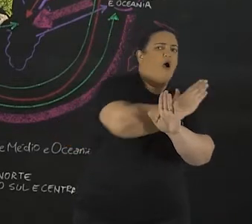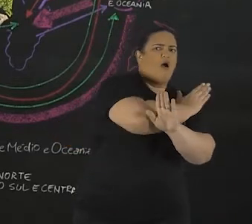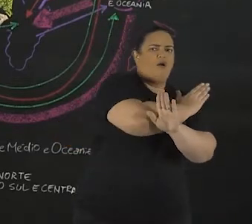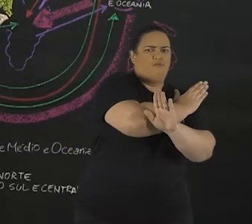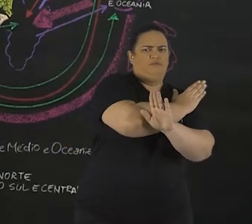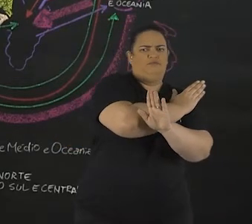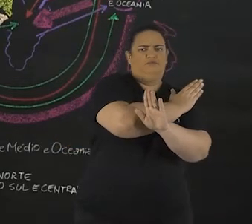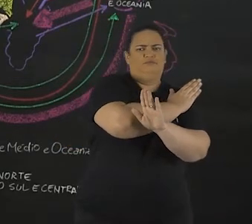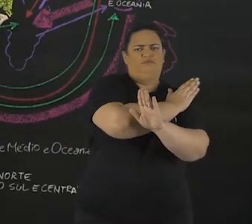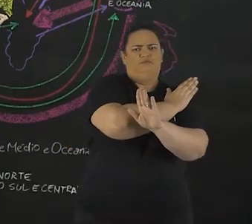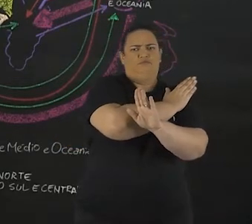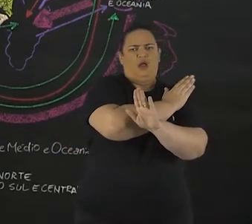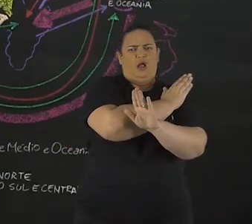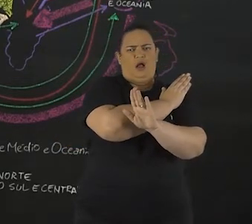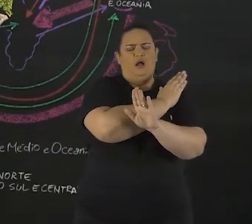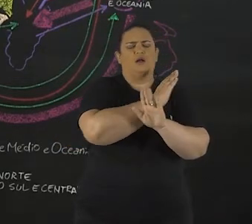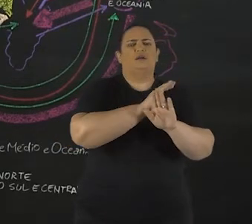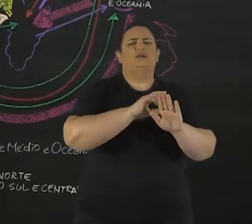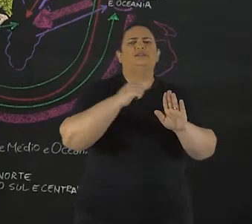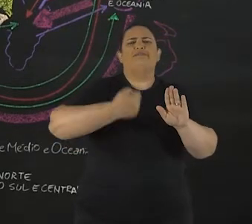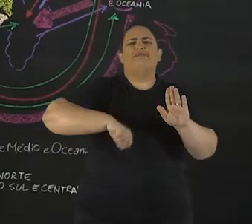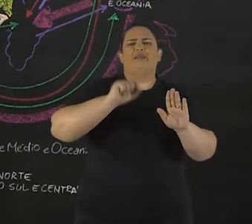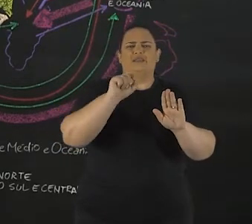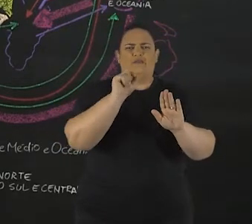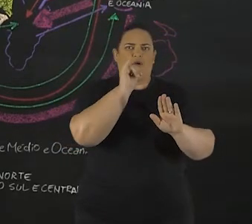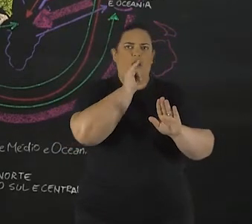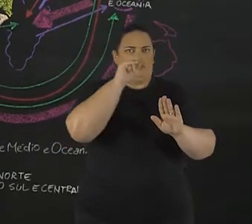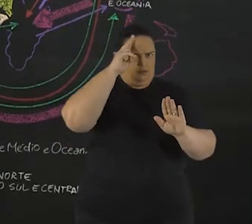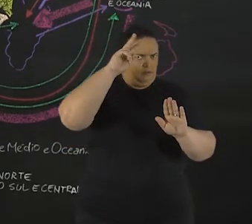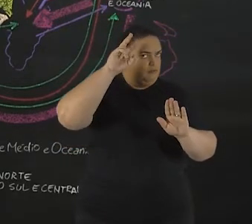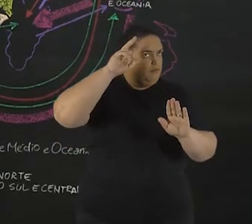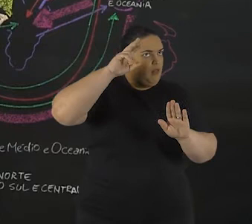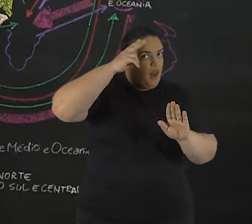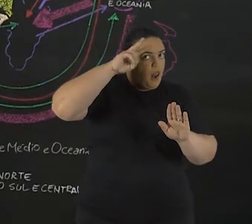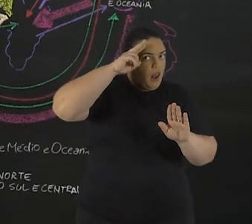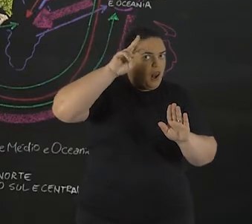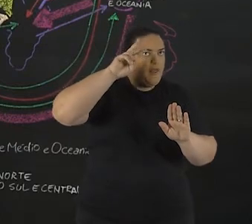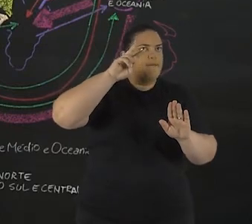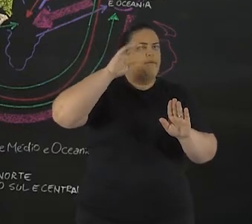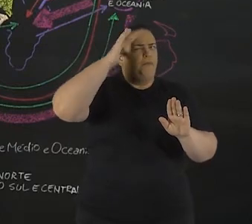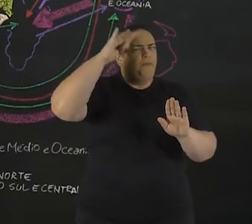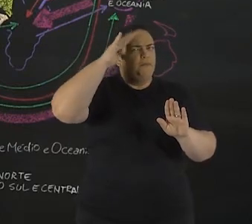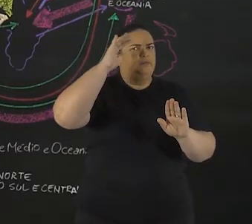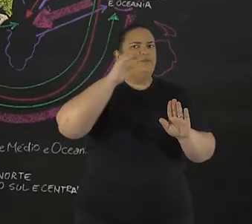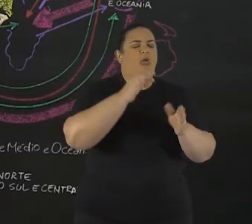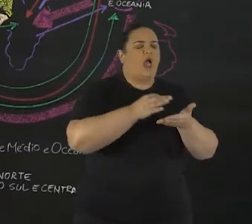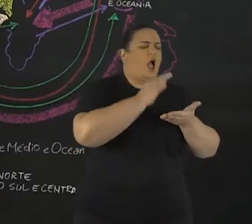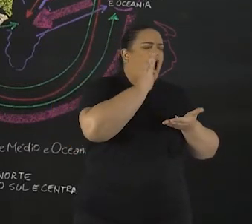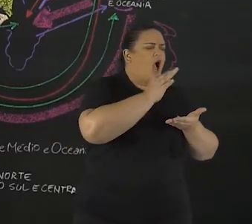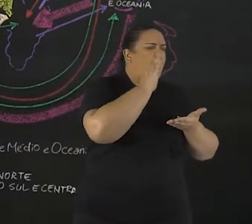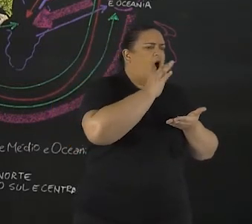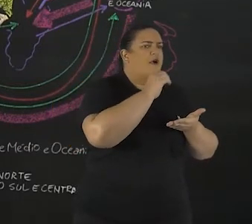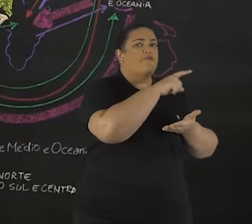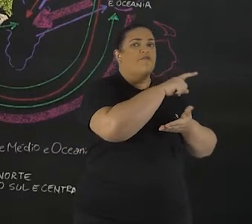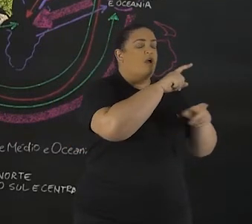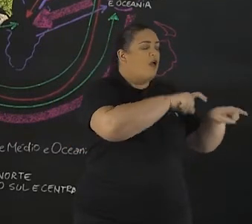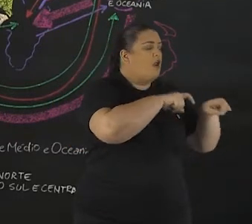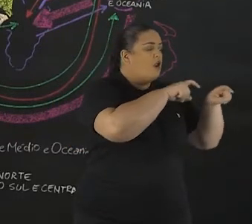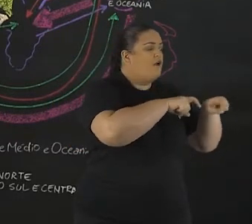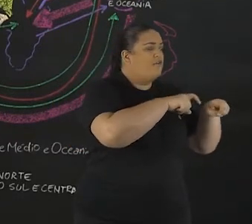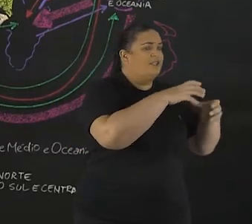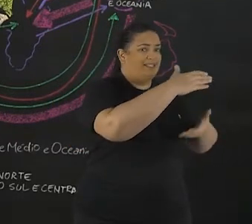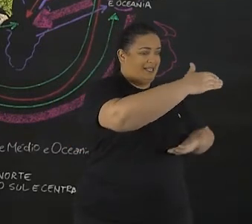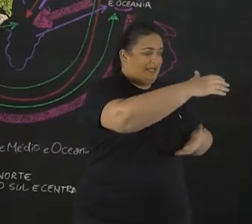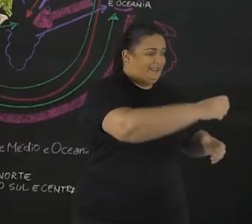globalização acontecer, digamos assim, era preciso, vamos imaginar a produção de café. Então, chegava na